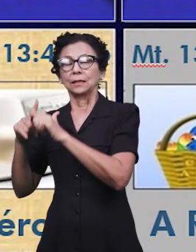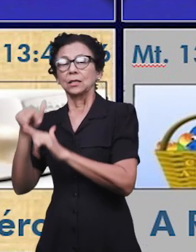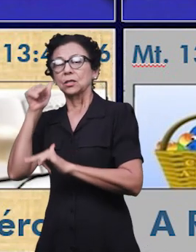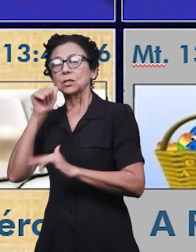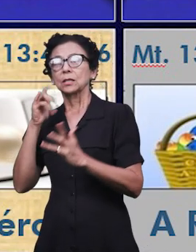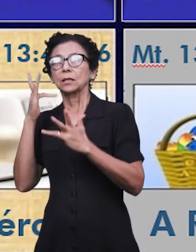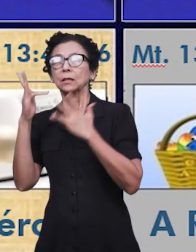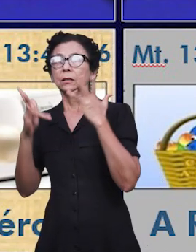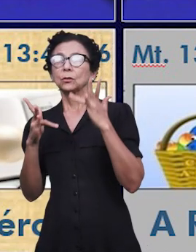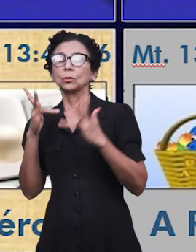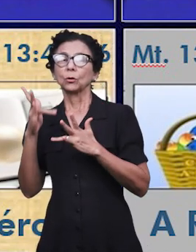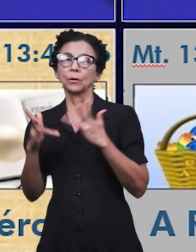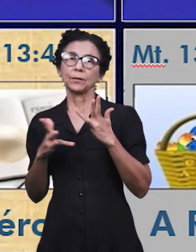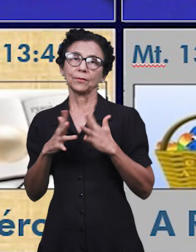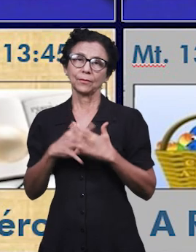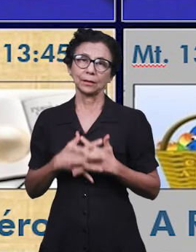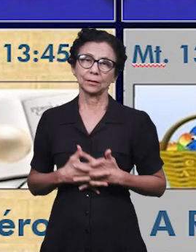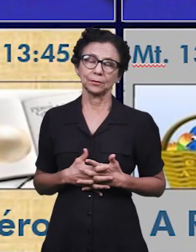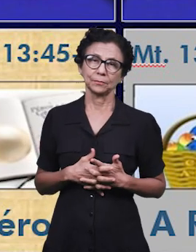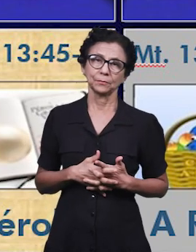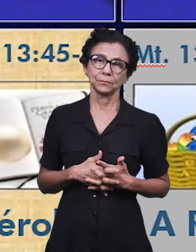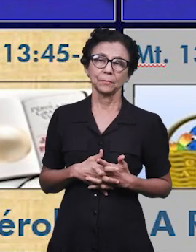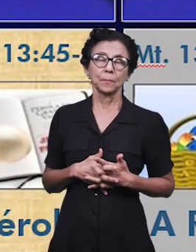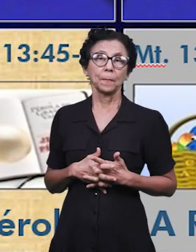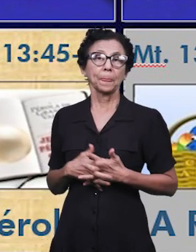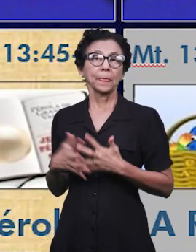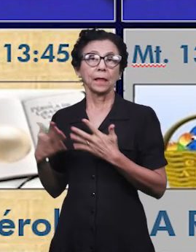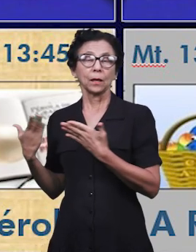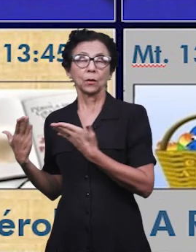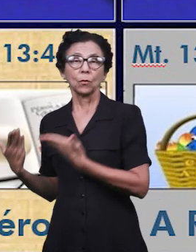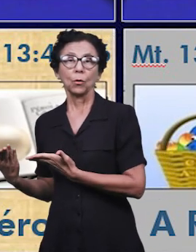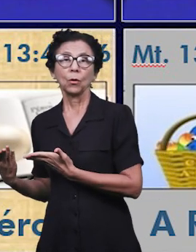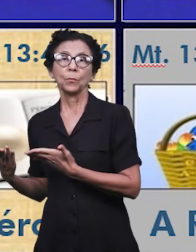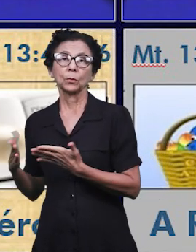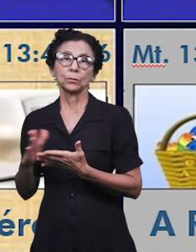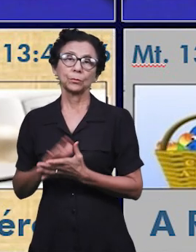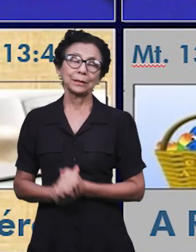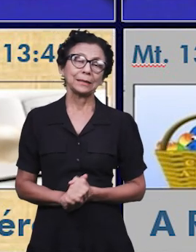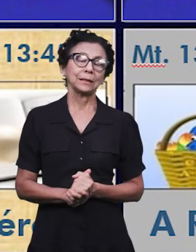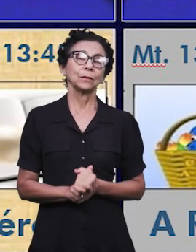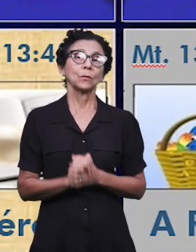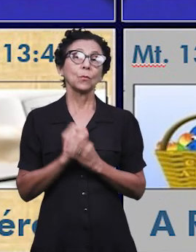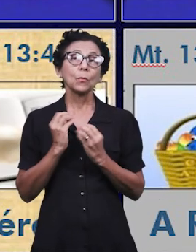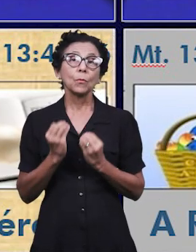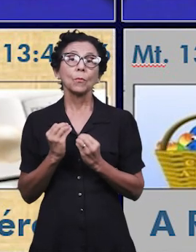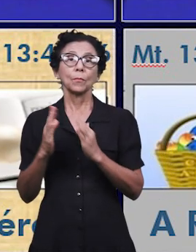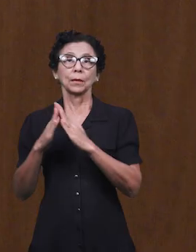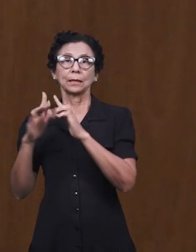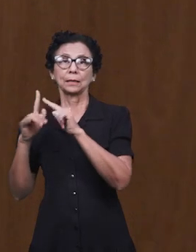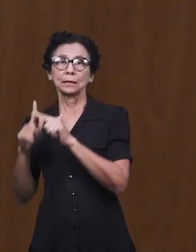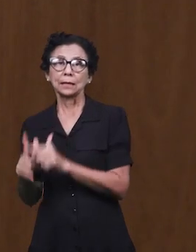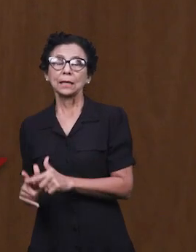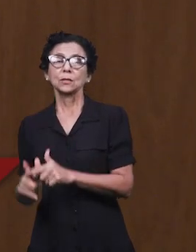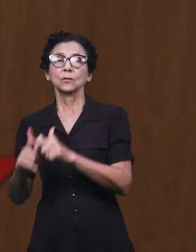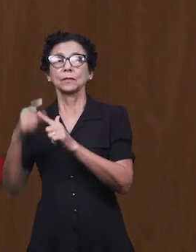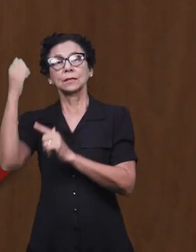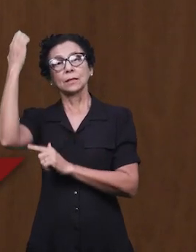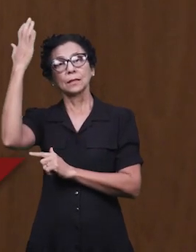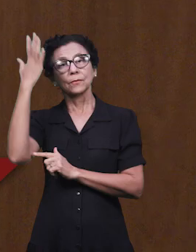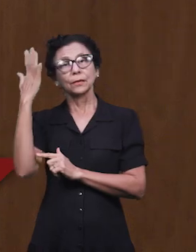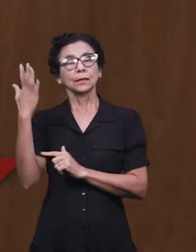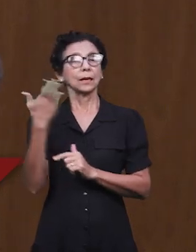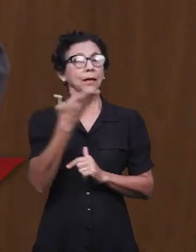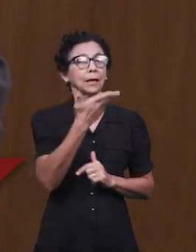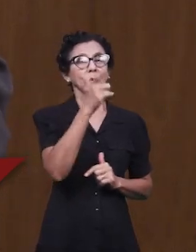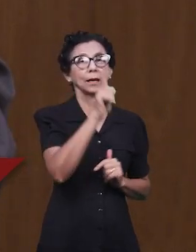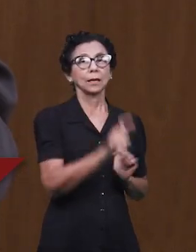ele na carne. Não tem valor nenhum. Então, ela tem que estar no Espírito. E ela, veja só, e ela só está no